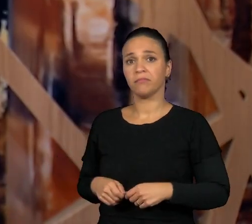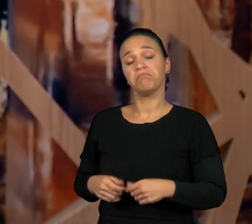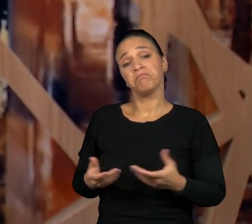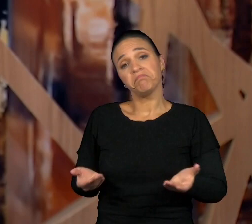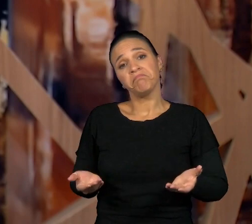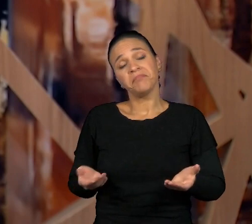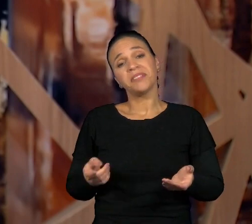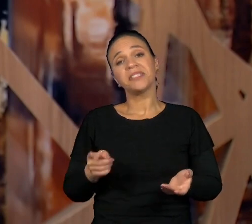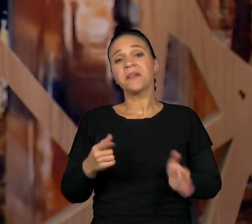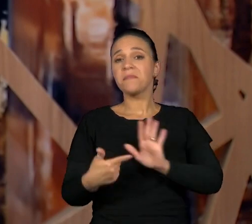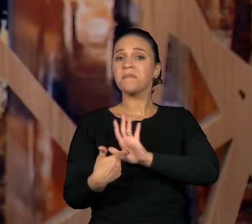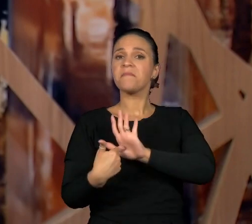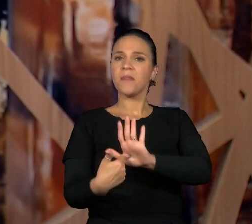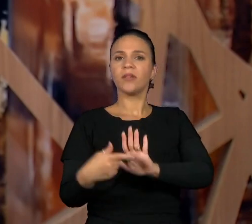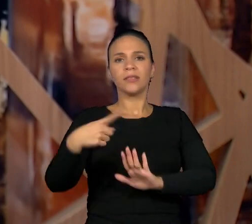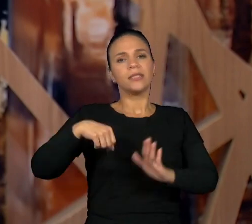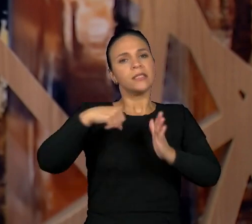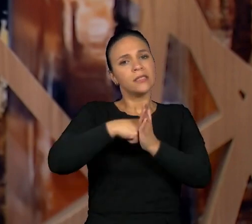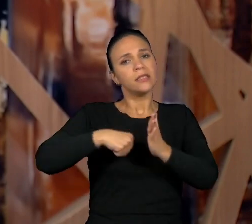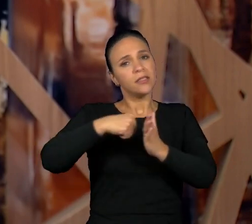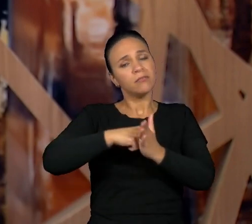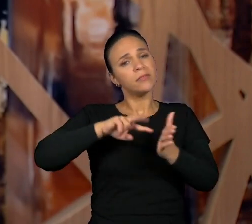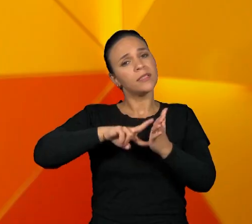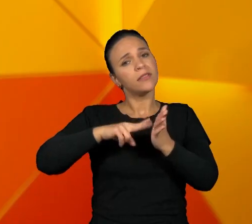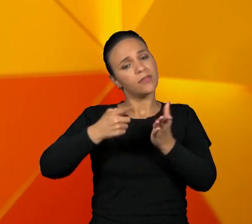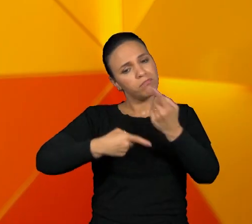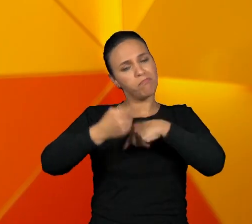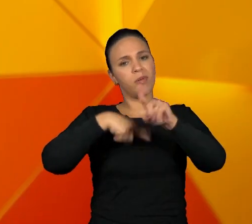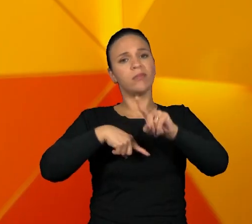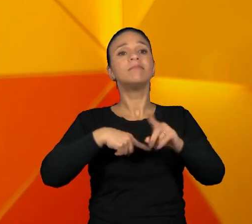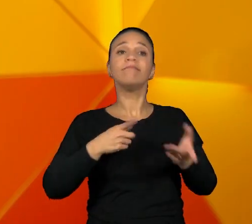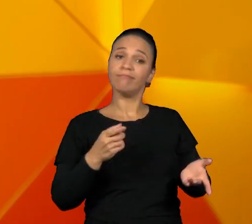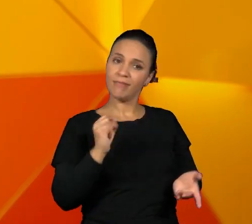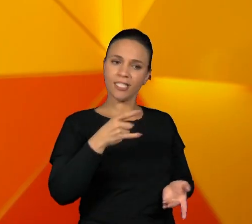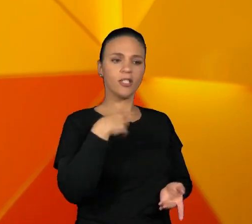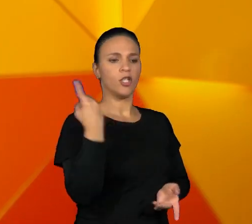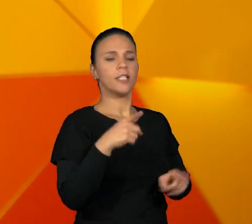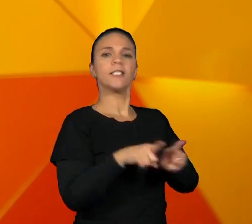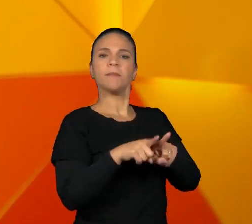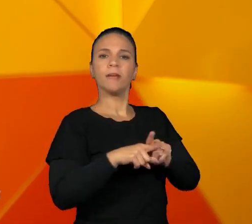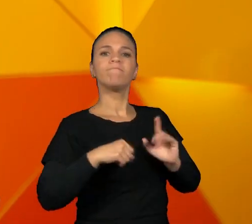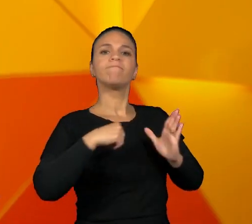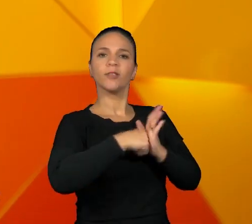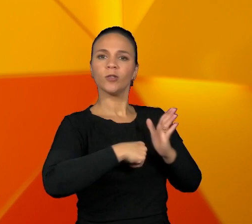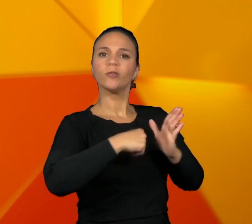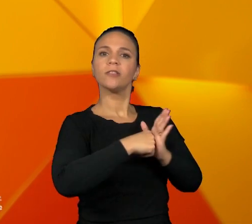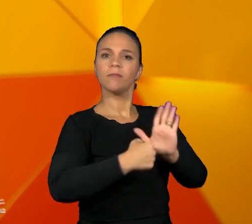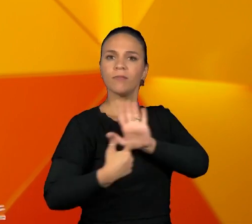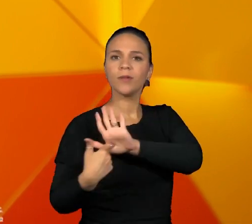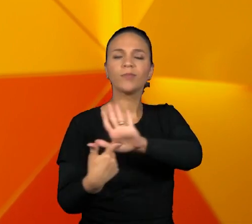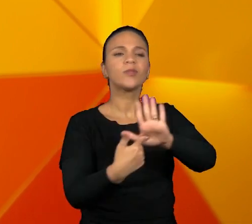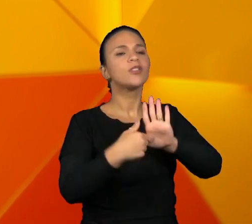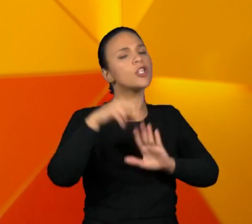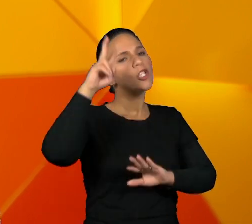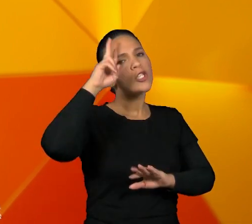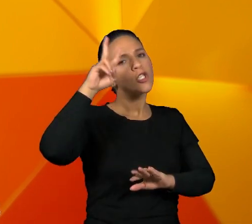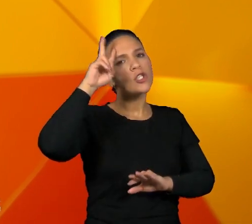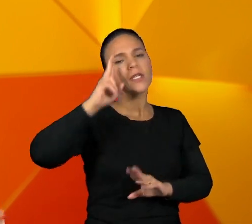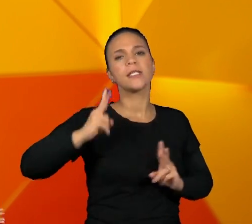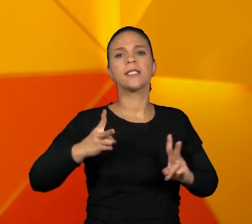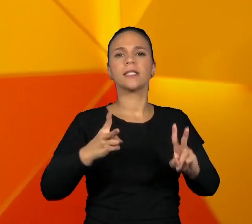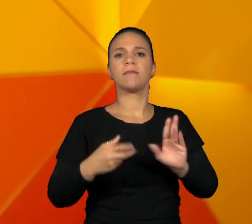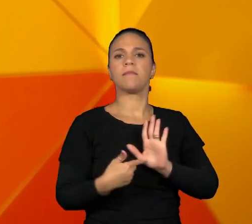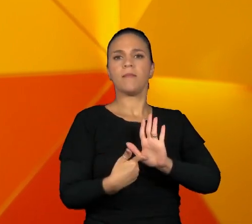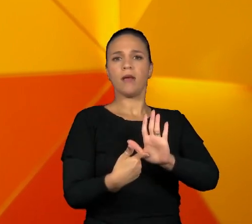enfim, estamos lutando, estamos vencendo. Nós estamos aqui lutando também para trazer essa história, deixar essa história sempre à tona,